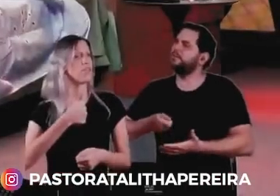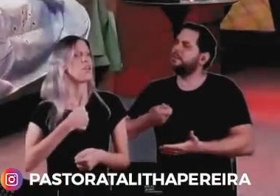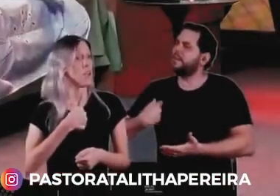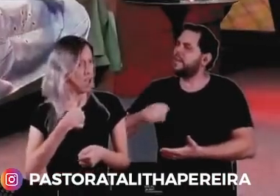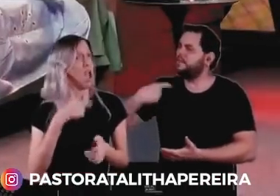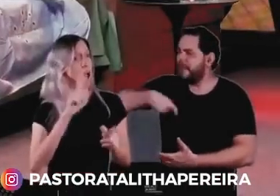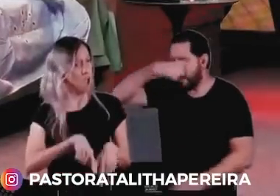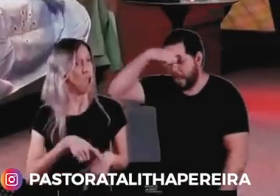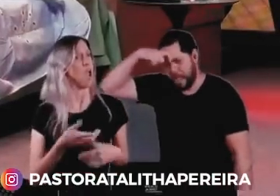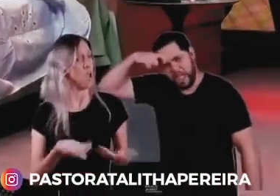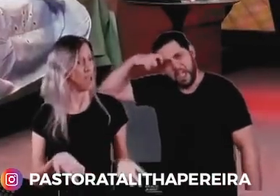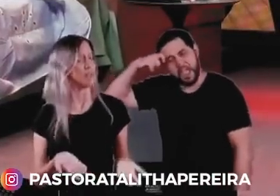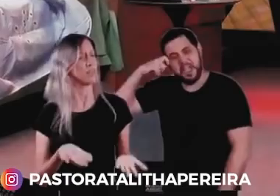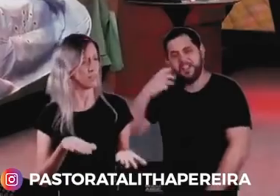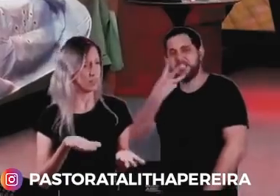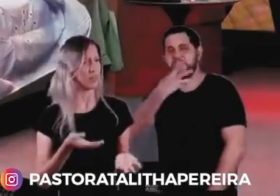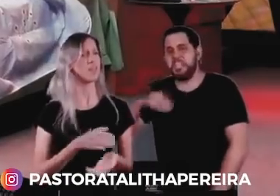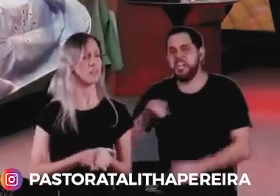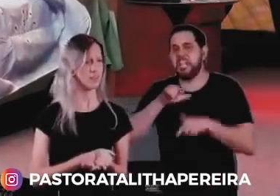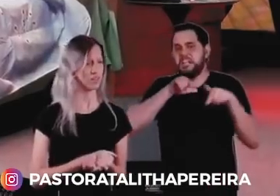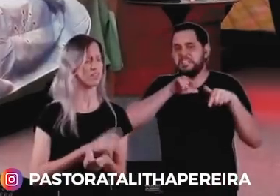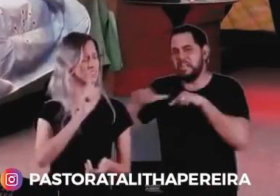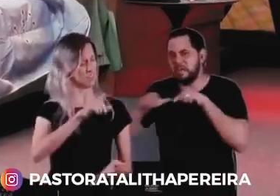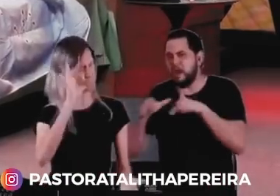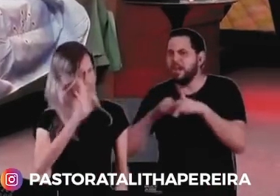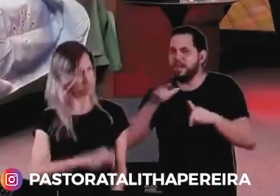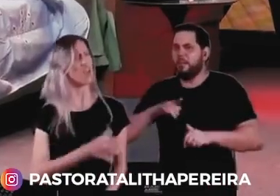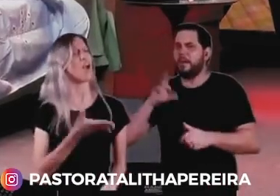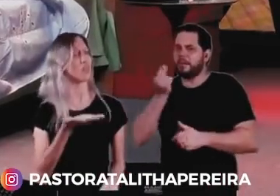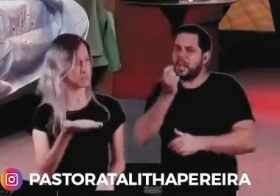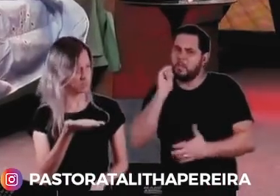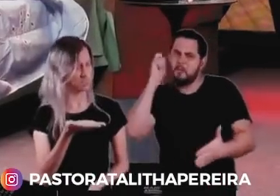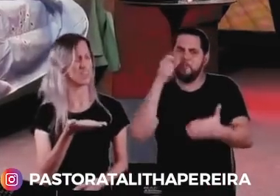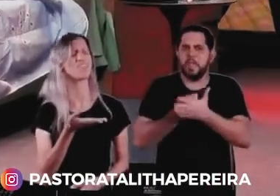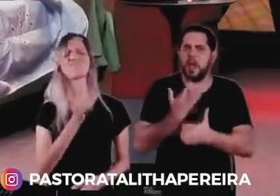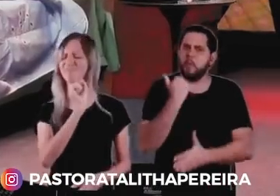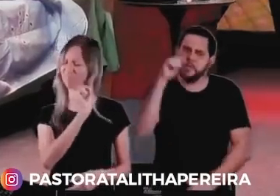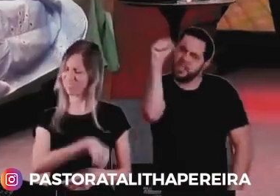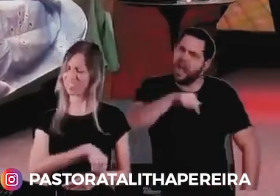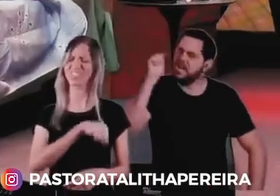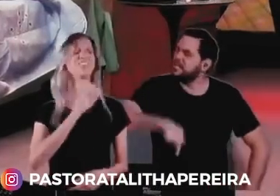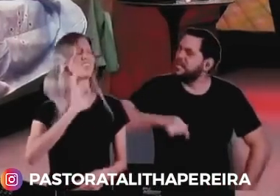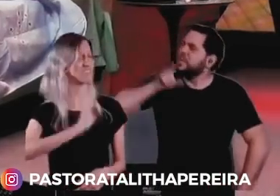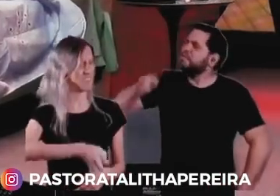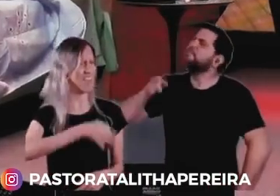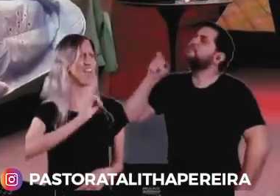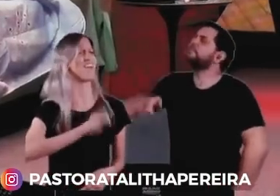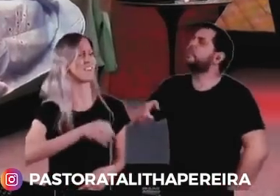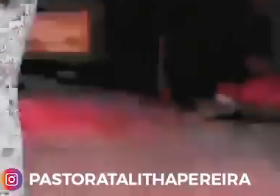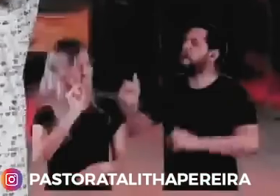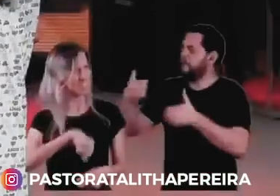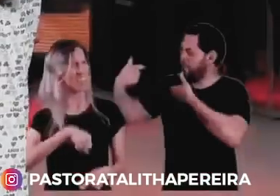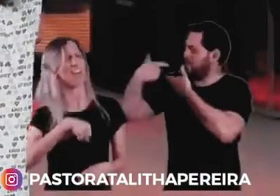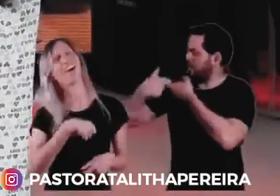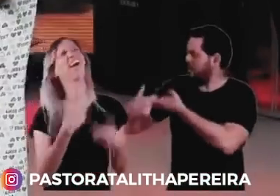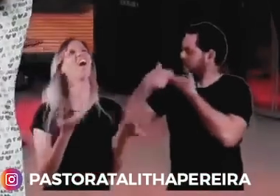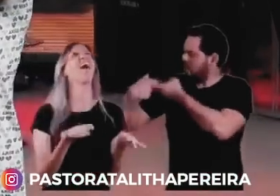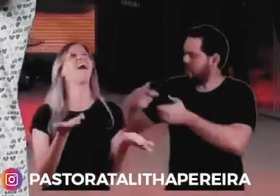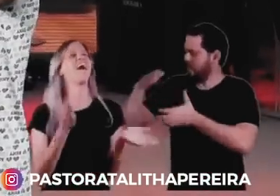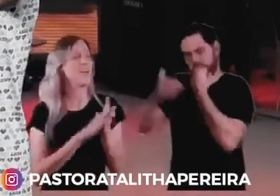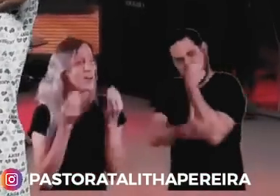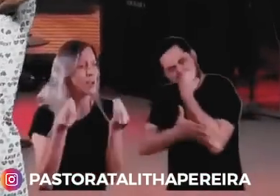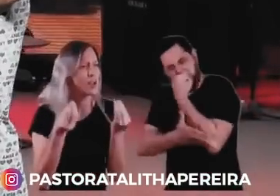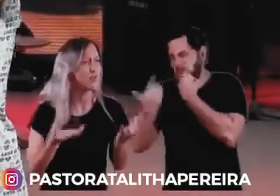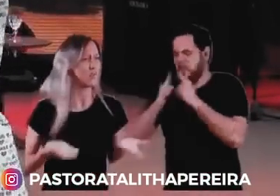mesmo? Suando 30 dias é para colocar o pão mesmo? Na nossa mesa. É e vejo isso? Você aí numa cobrança, num ciúme,